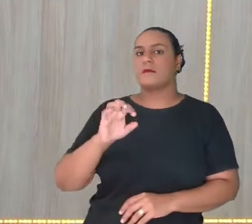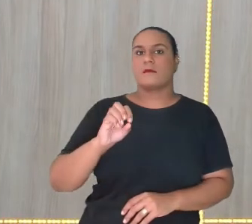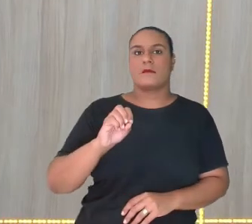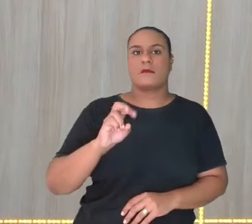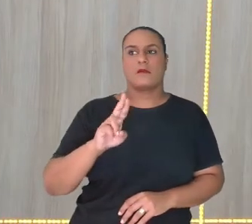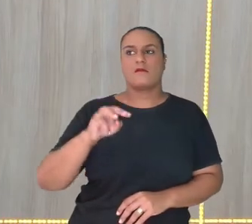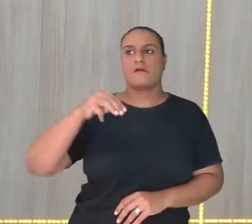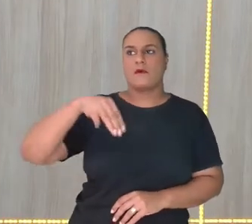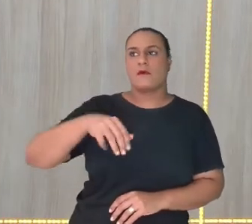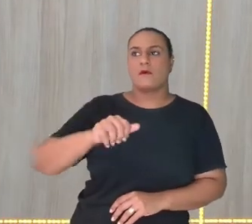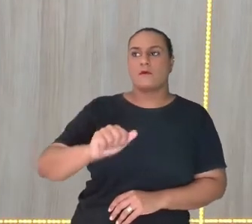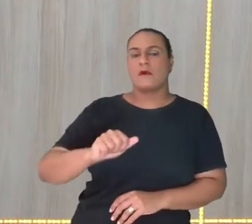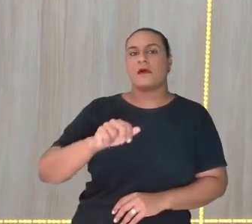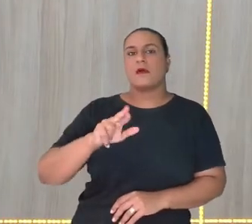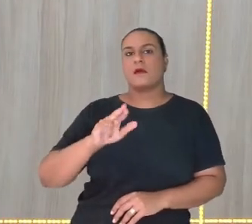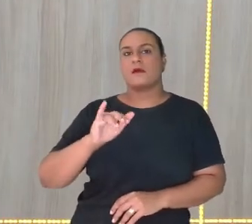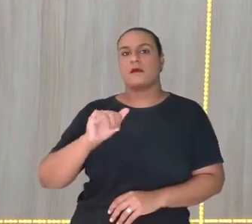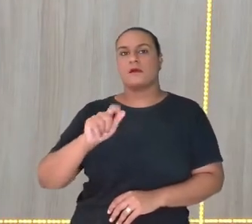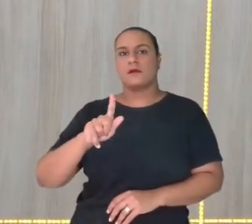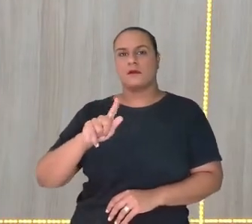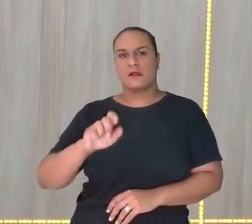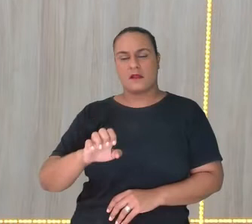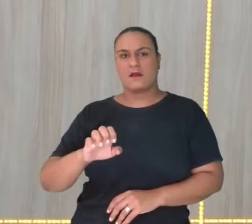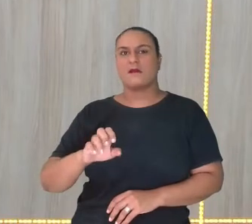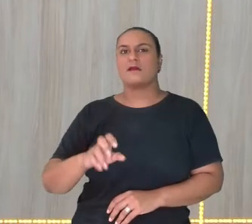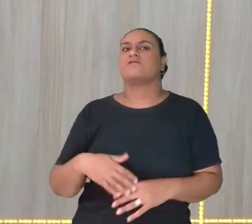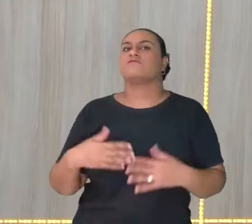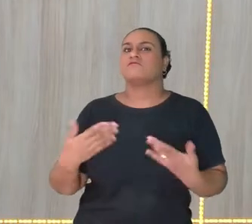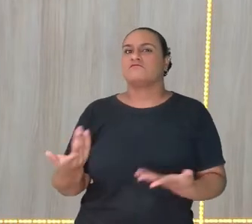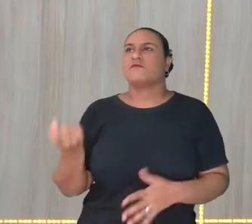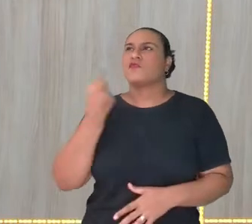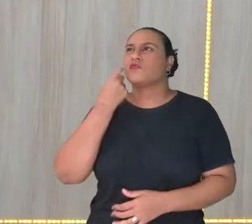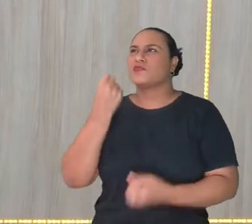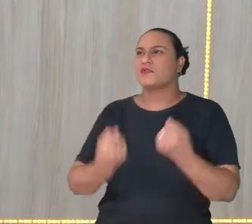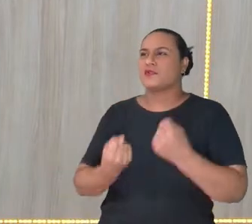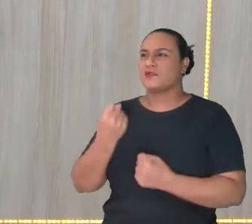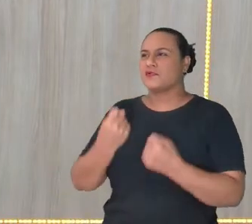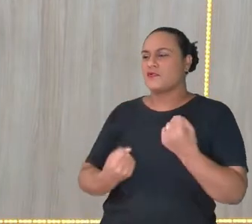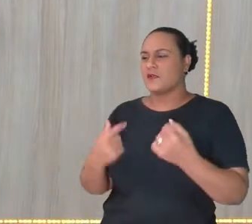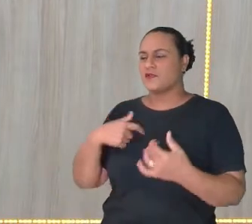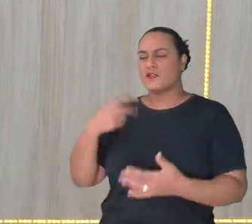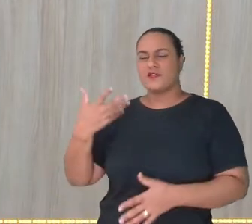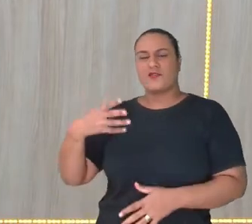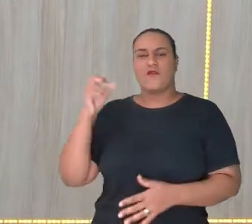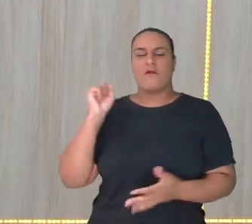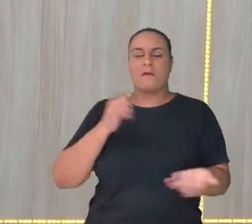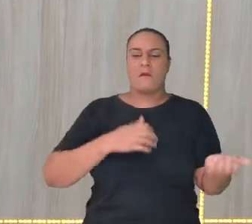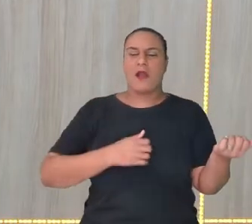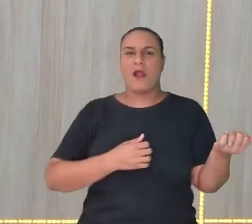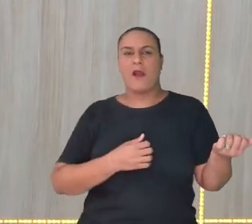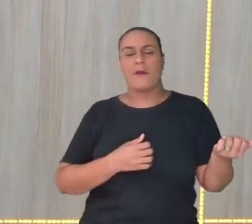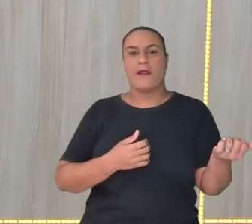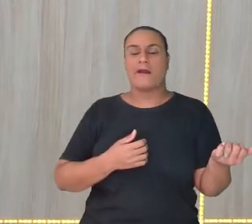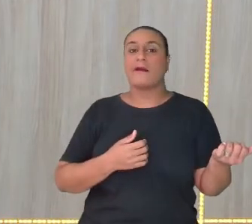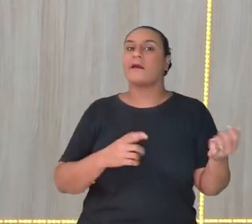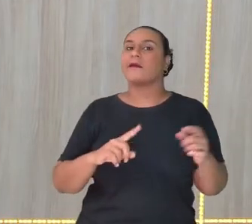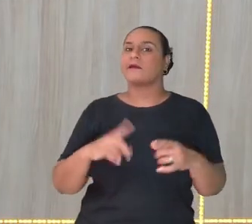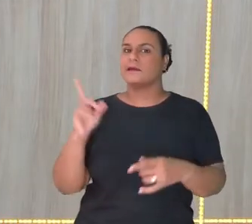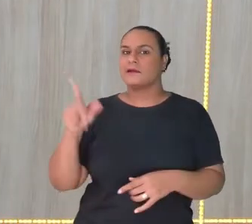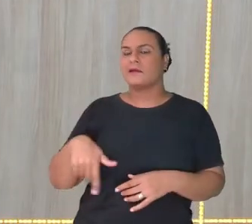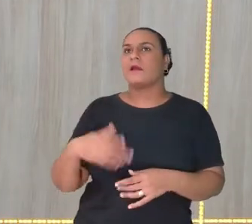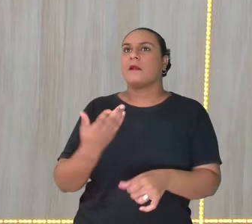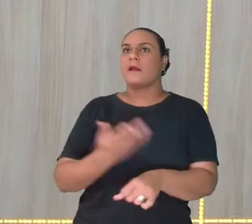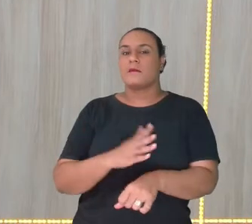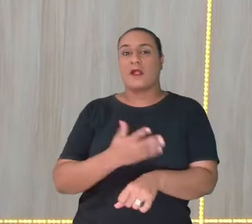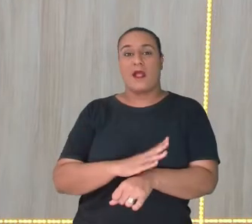um negócio estranho, né? No sextou a gente escuta um brega, né? Brega fala muito sobre práticas,